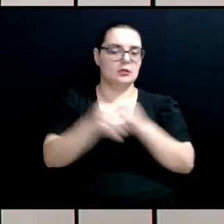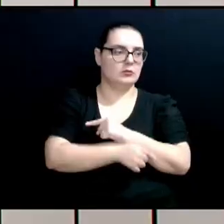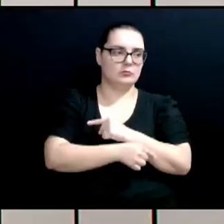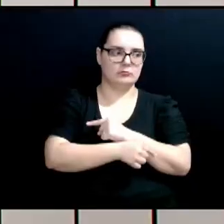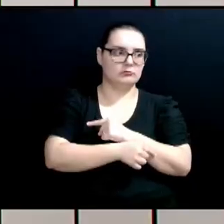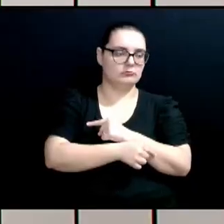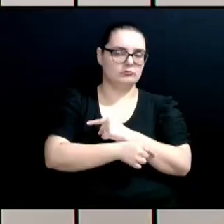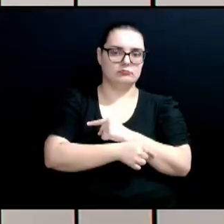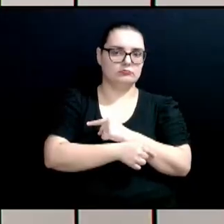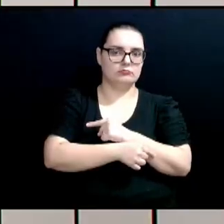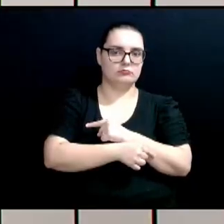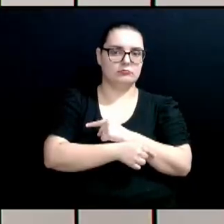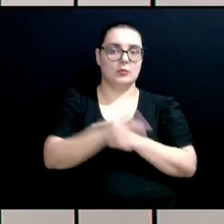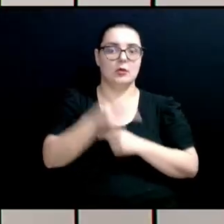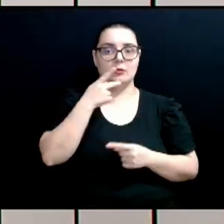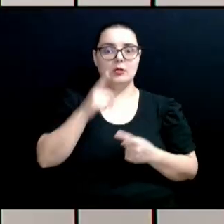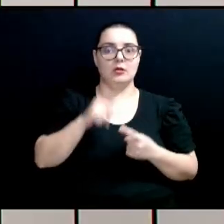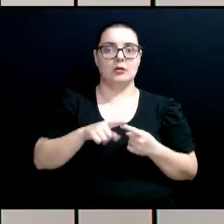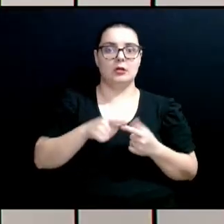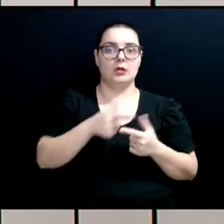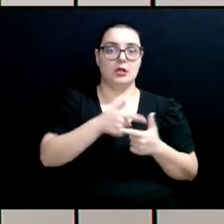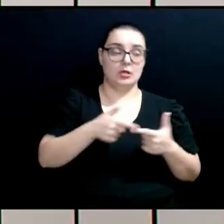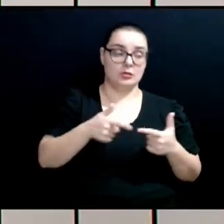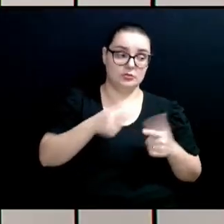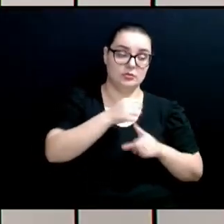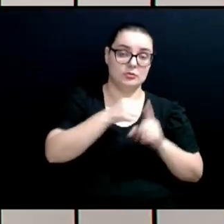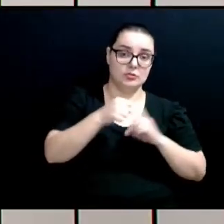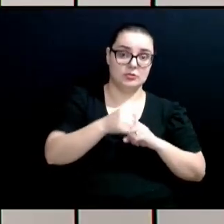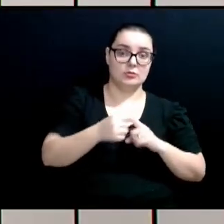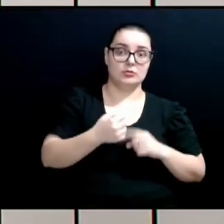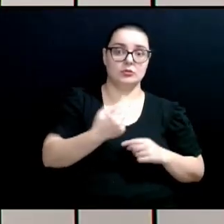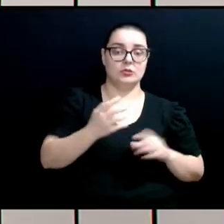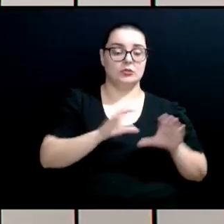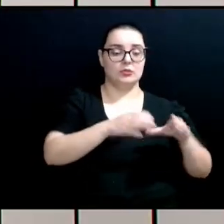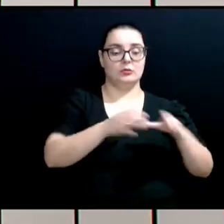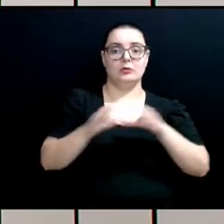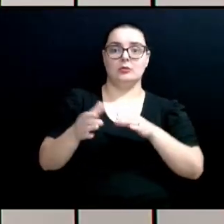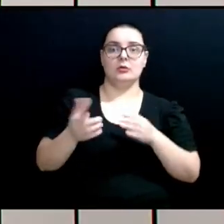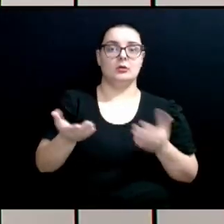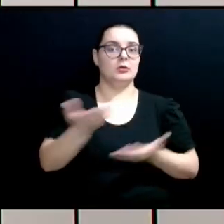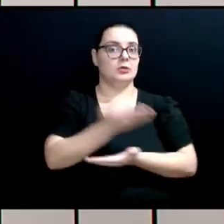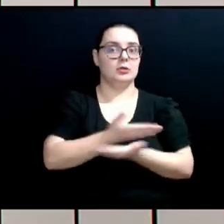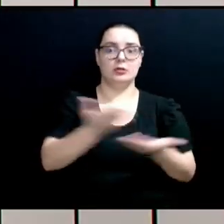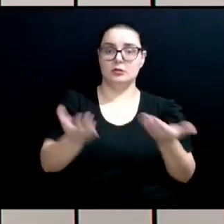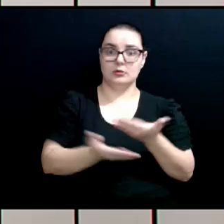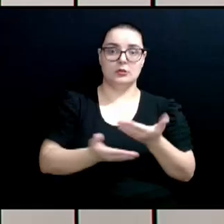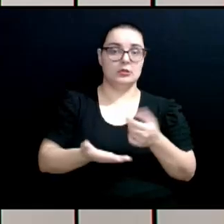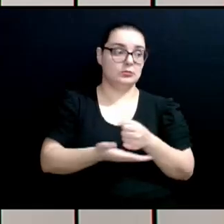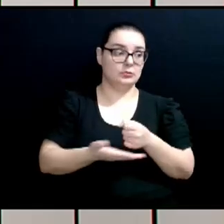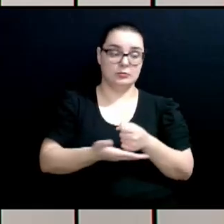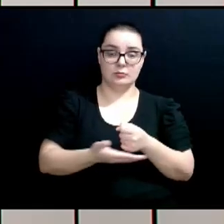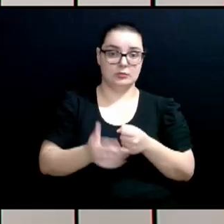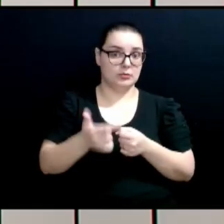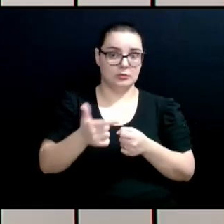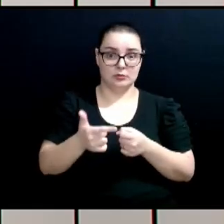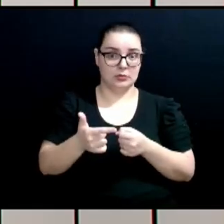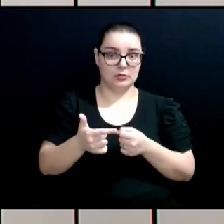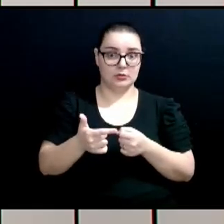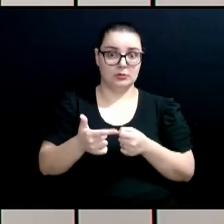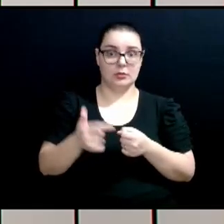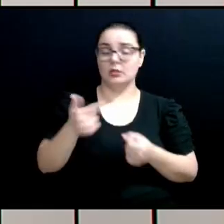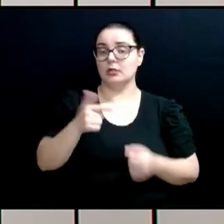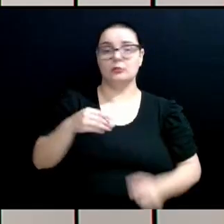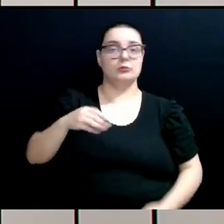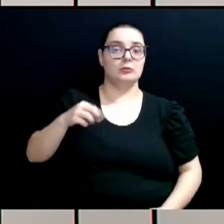ele cita divisão na sociedade entre dois grupos que não compartilham das mesmas premissas e que não existe margem para